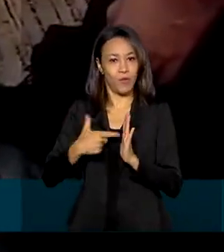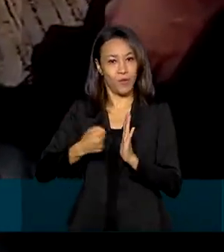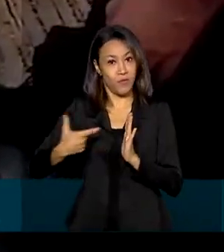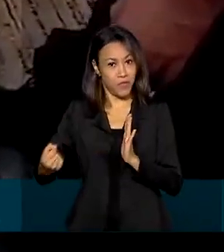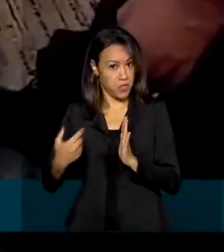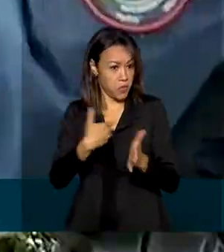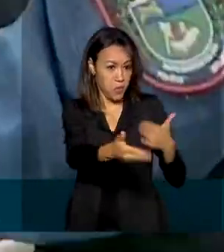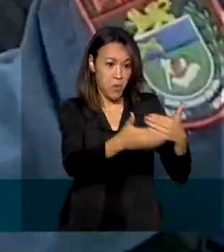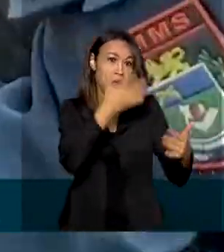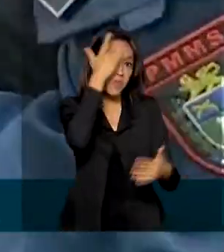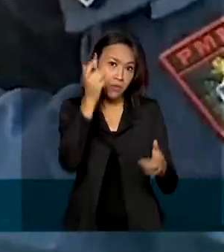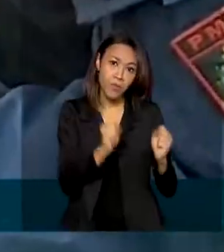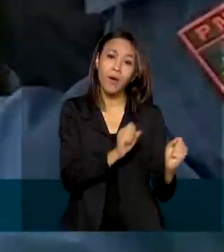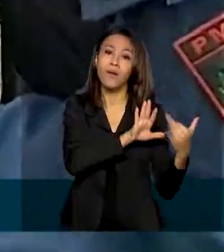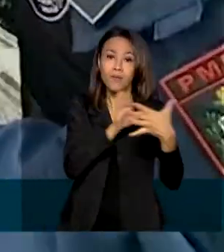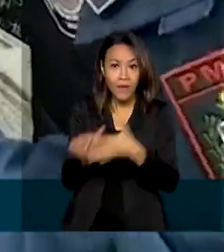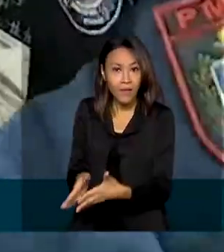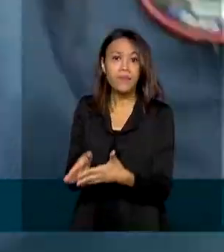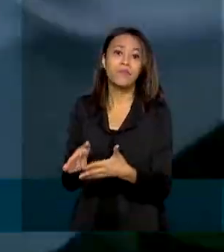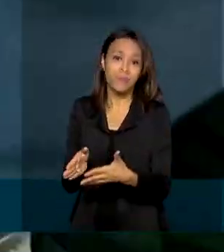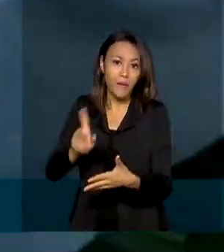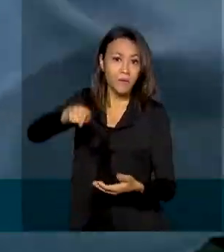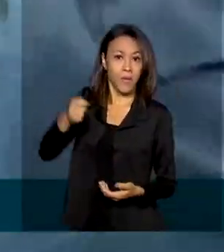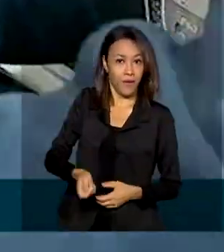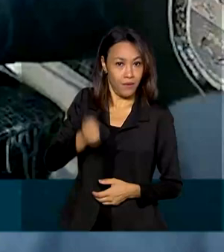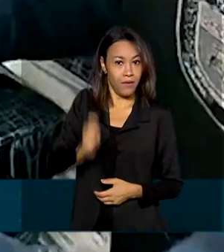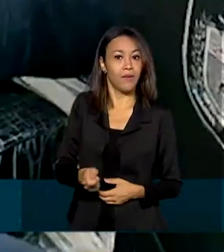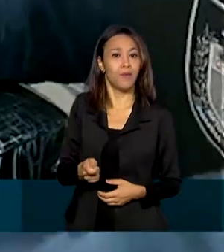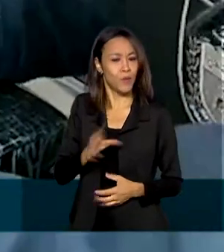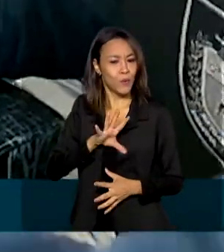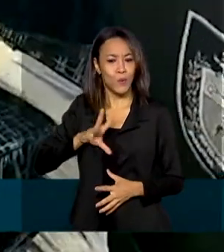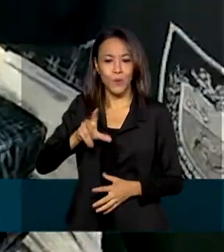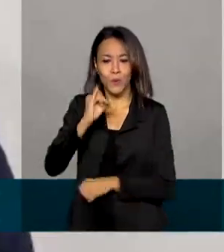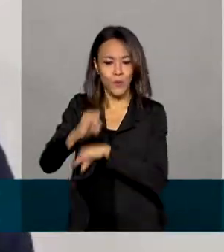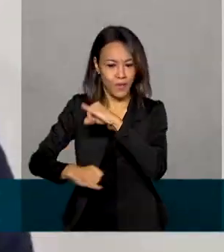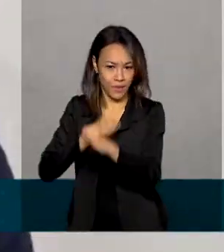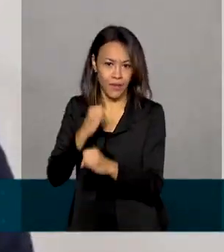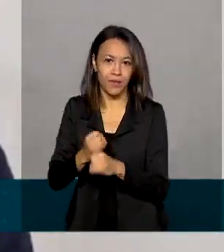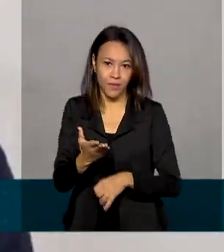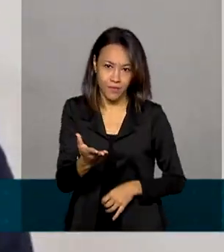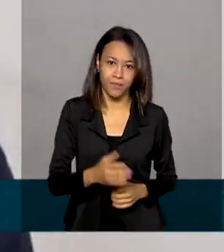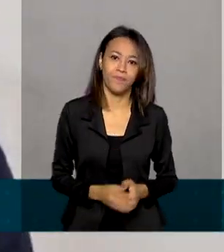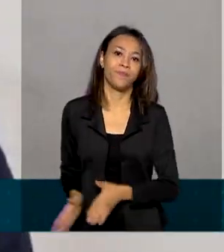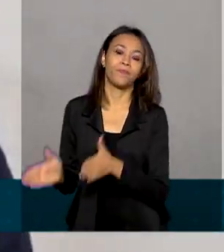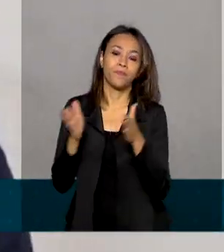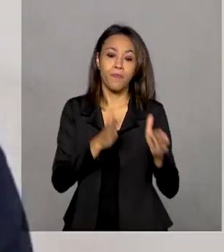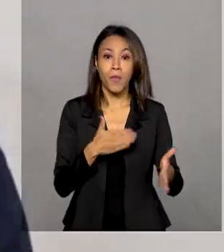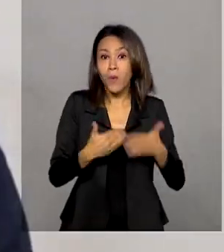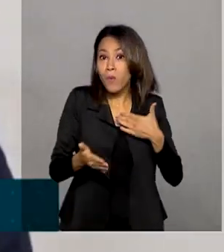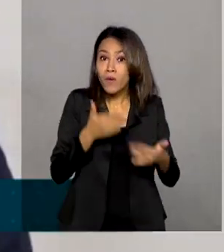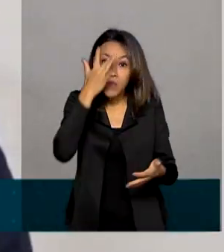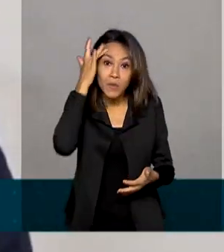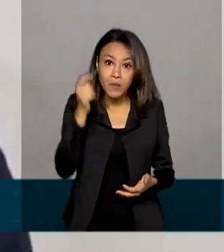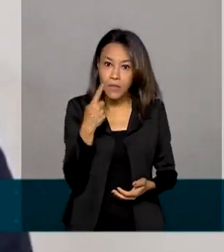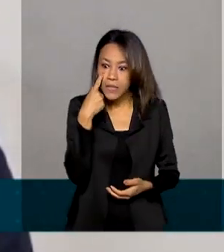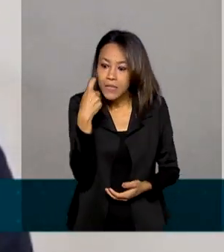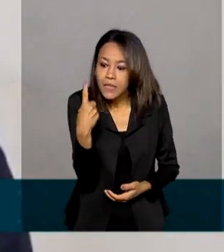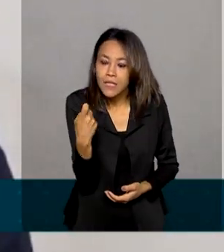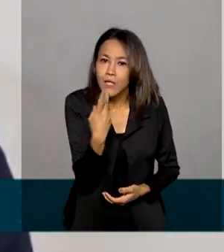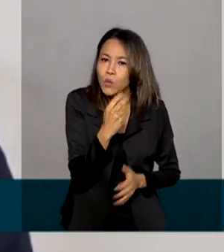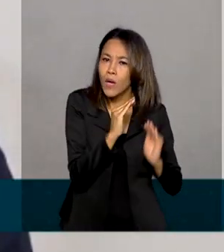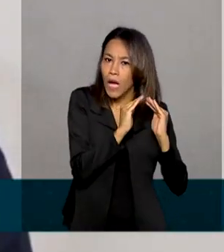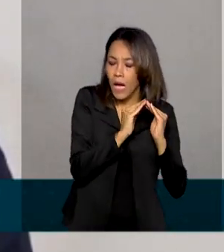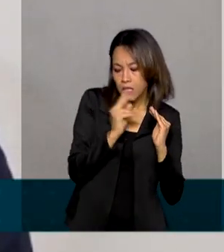pode participar de um leilão de bens aprendidos. Tudo pela internet. Qualquer cidadão interessado de sua própria casa